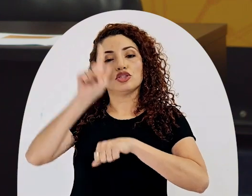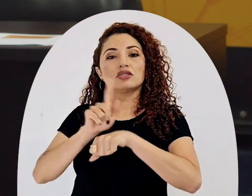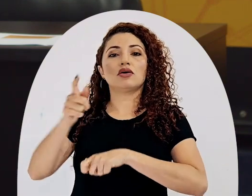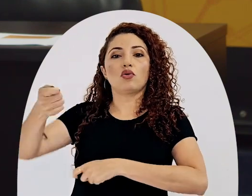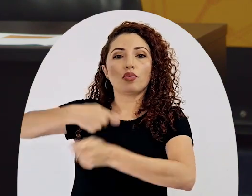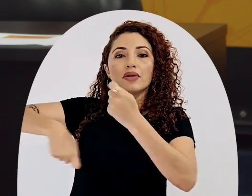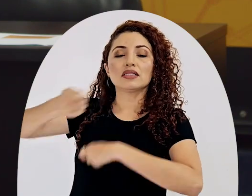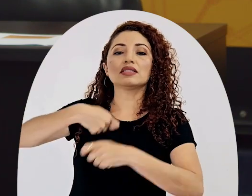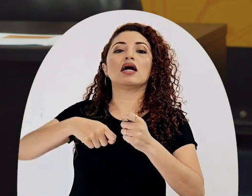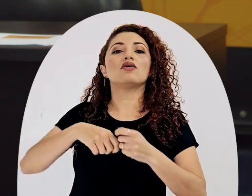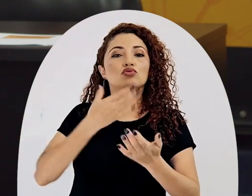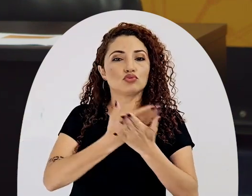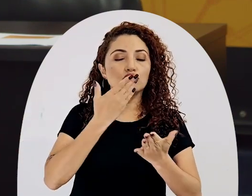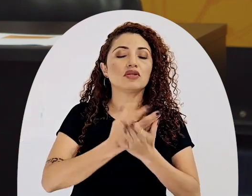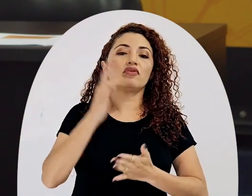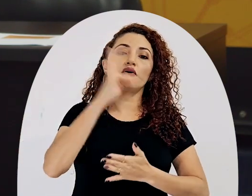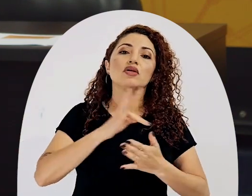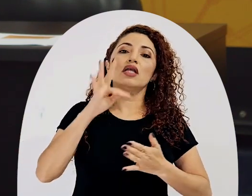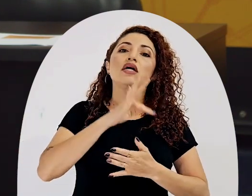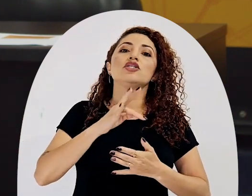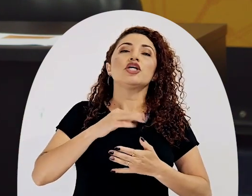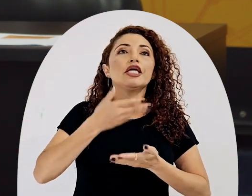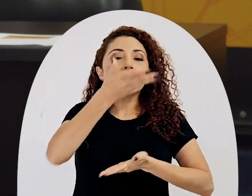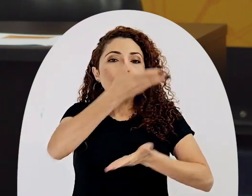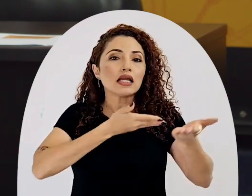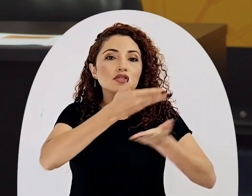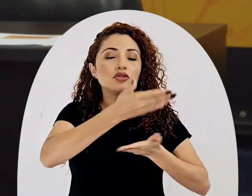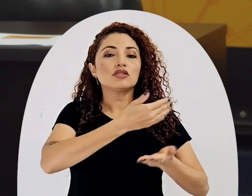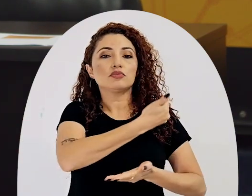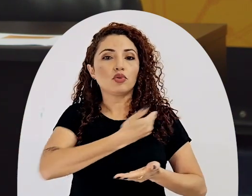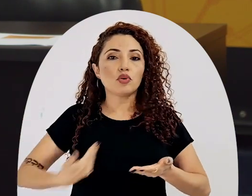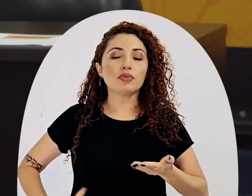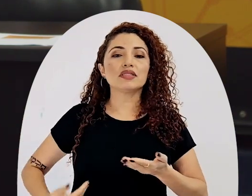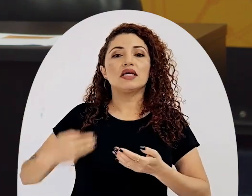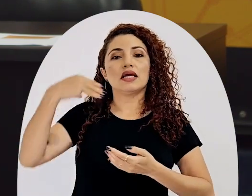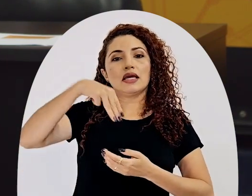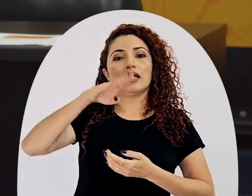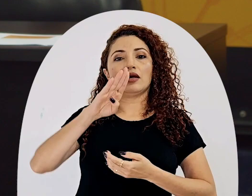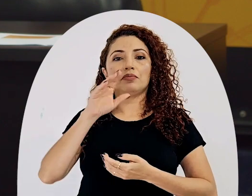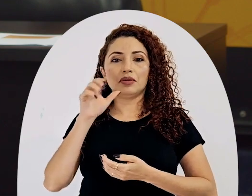públicas, alguns MBAs em ESG e em estratégia de